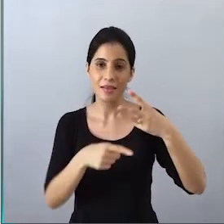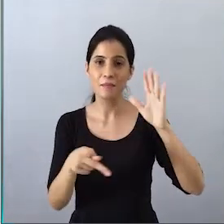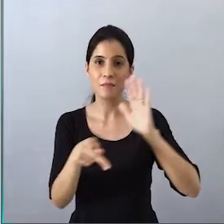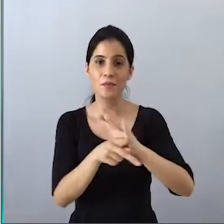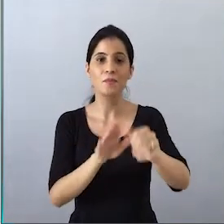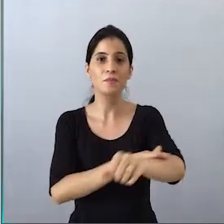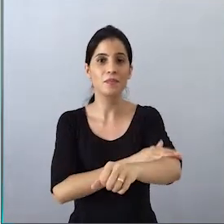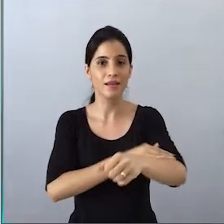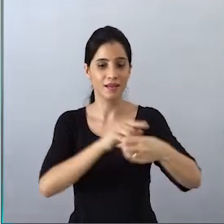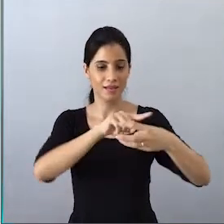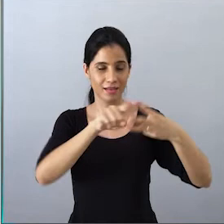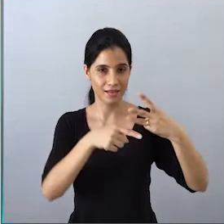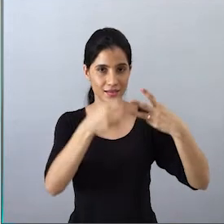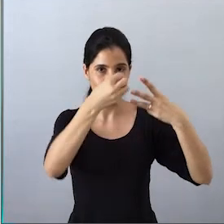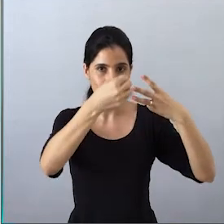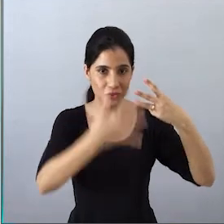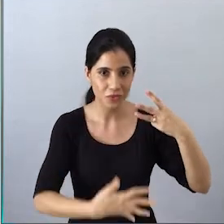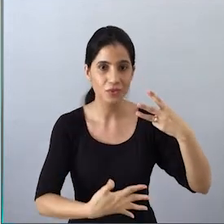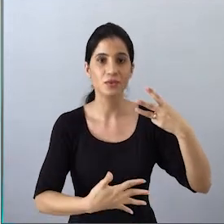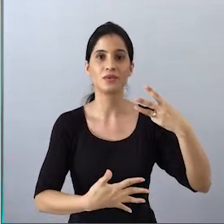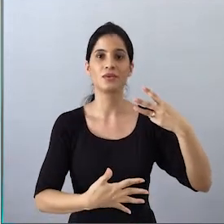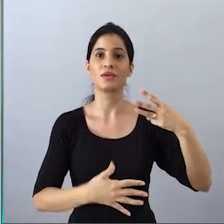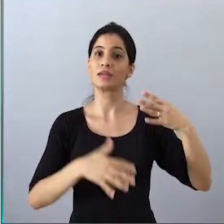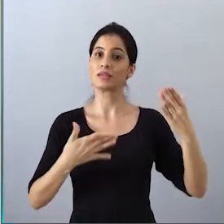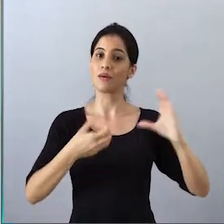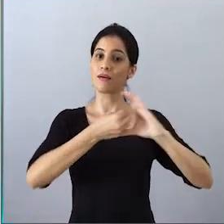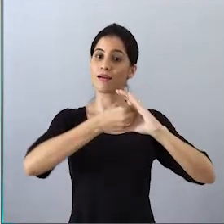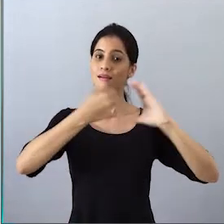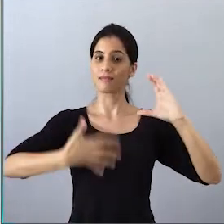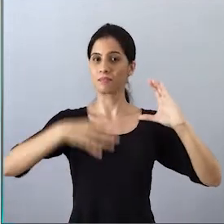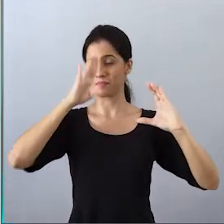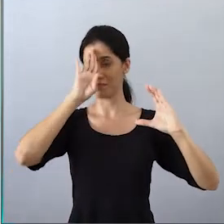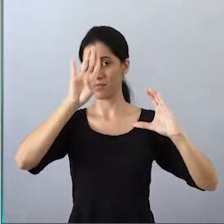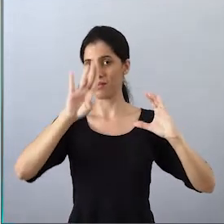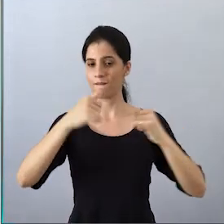da pele. Mantemos, assim, a sua característica